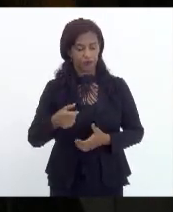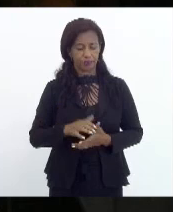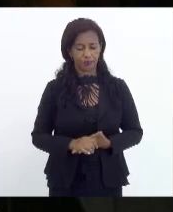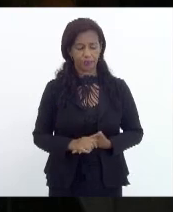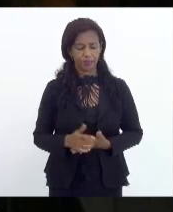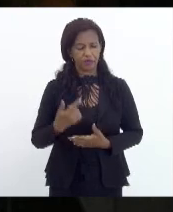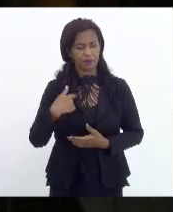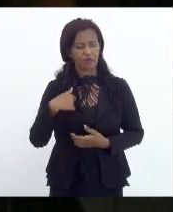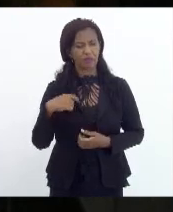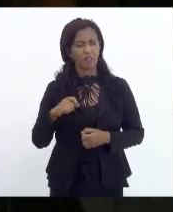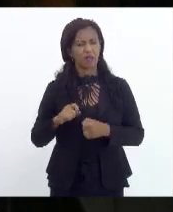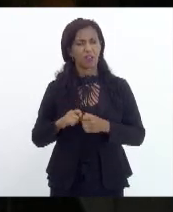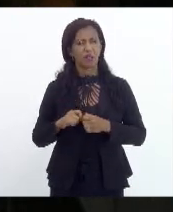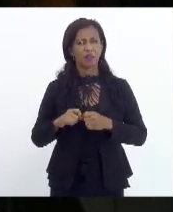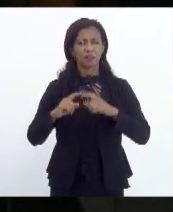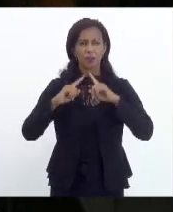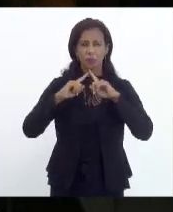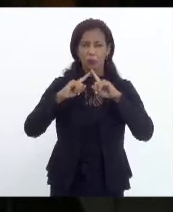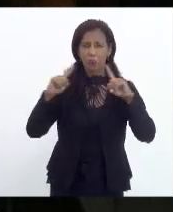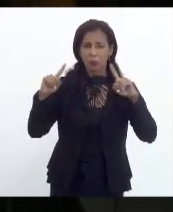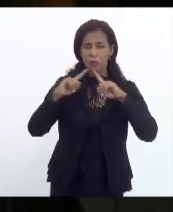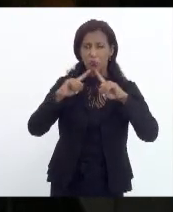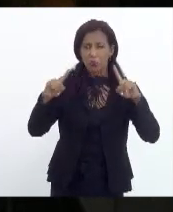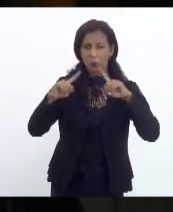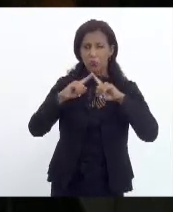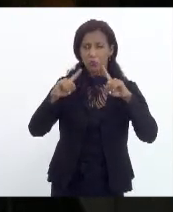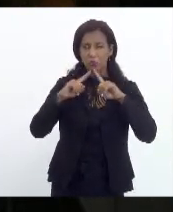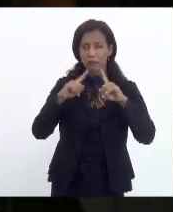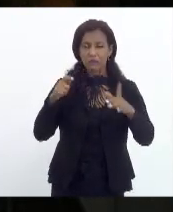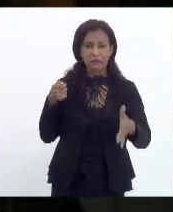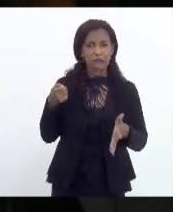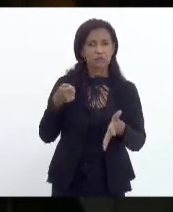em Viseu uma crítica severa